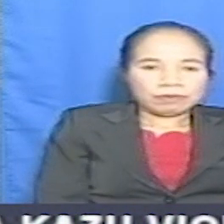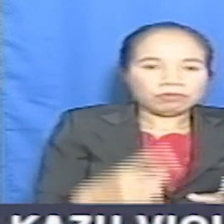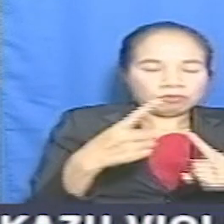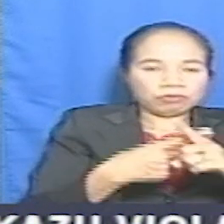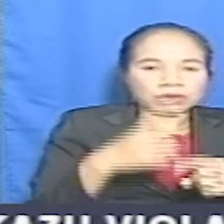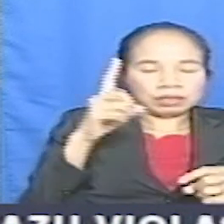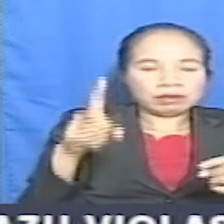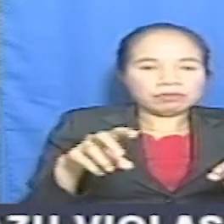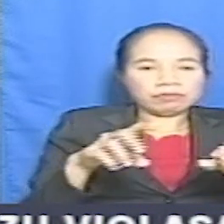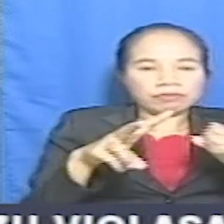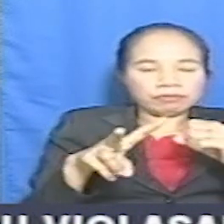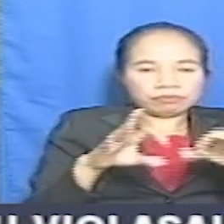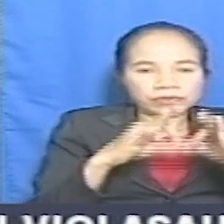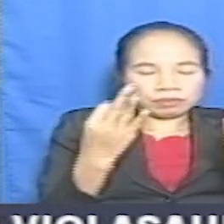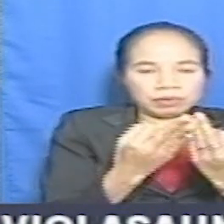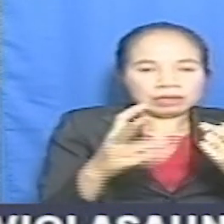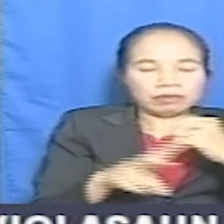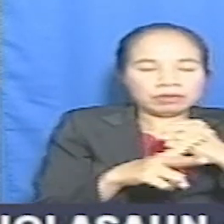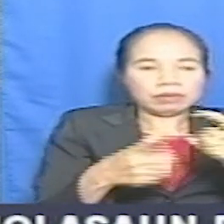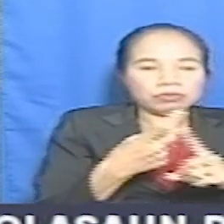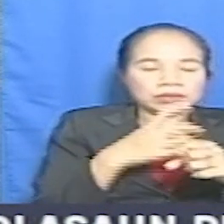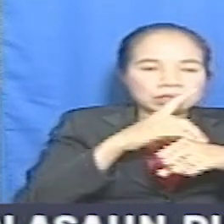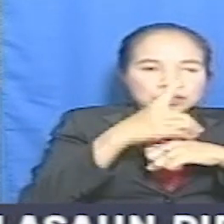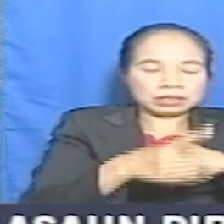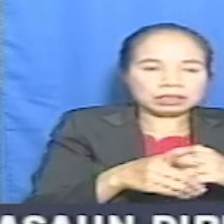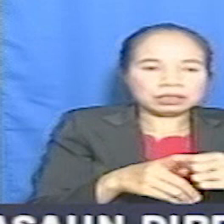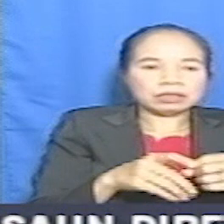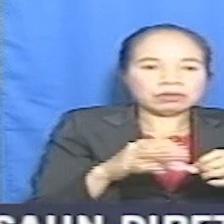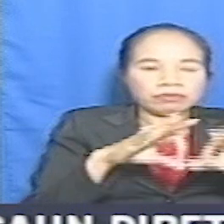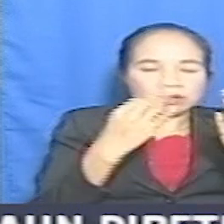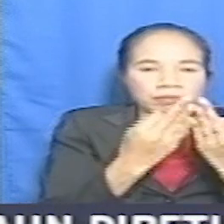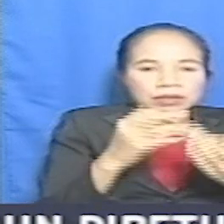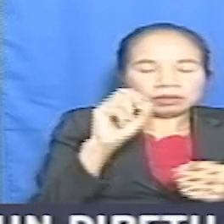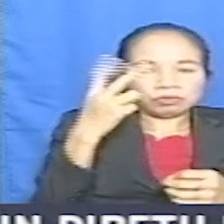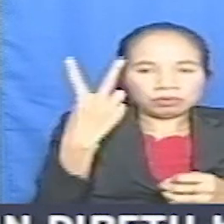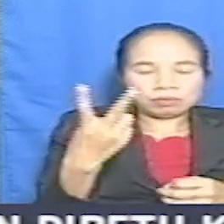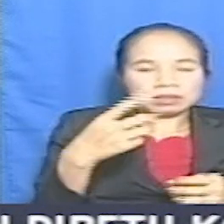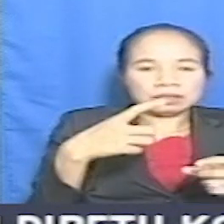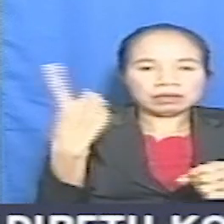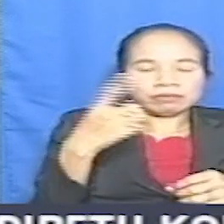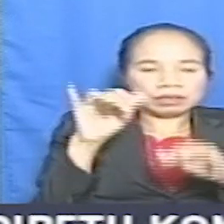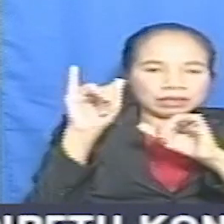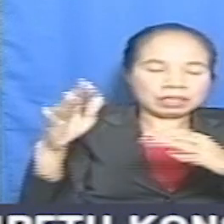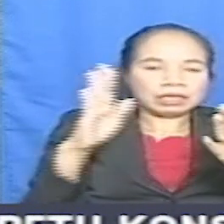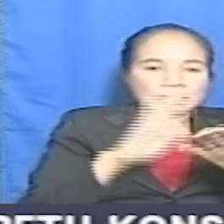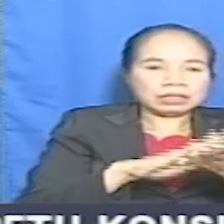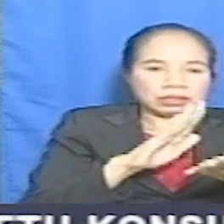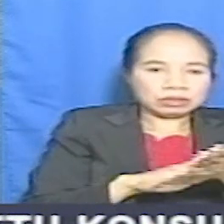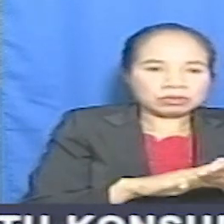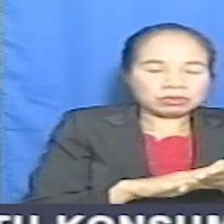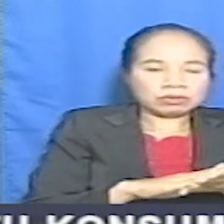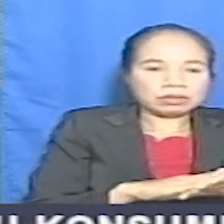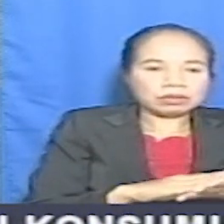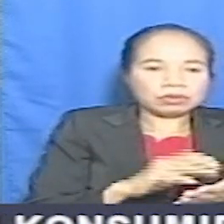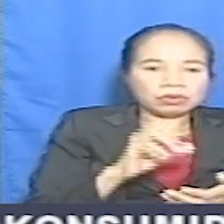Fulani deu na família vítima afetada russa inundação, uma caixa no Ressingrua na Fatinhela e a escola primária